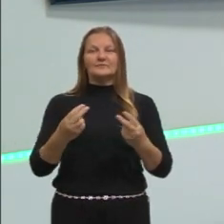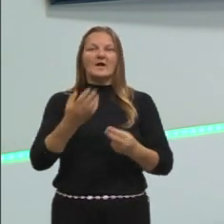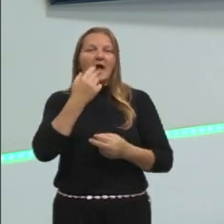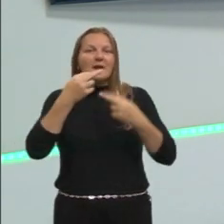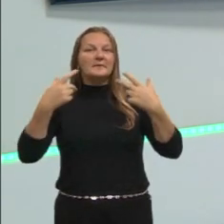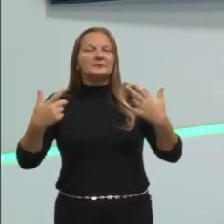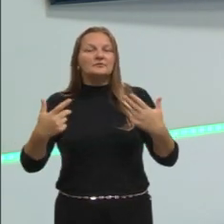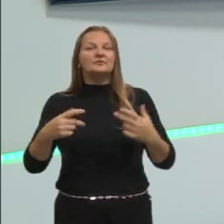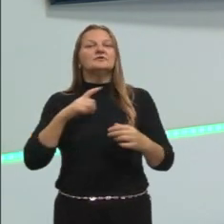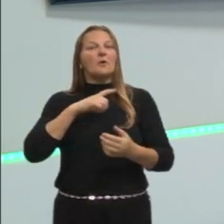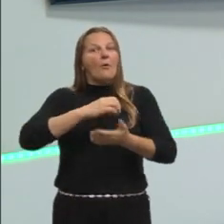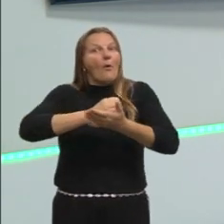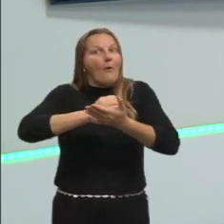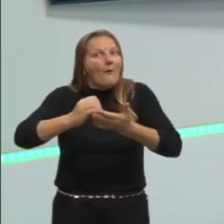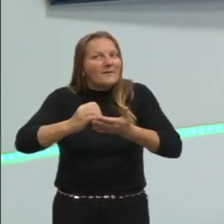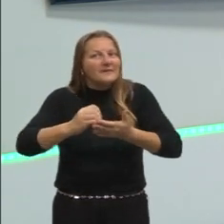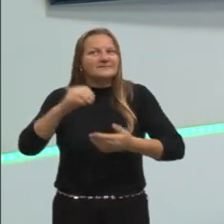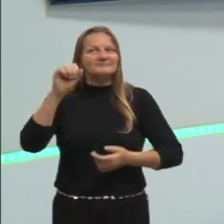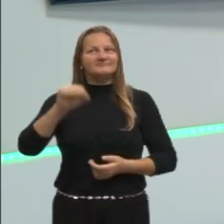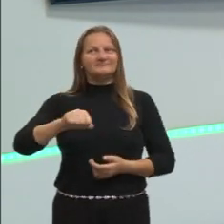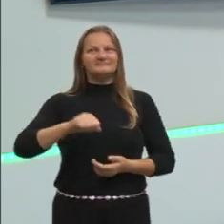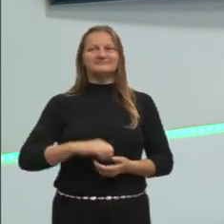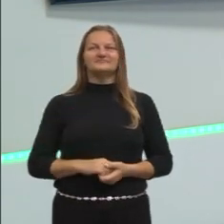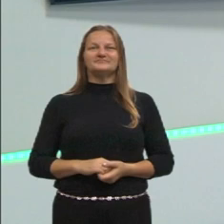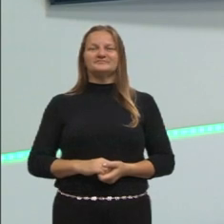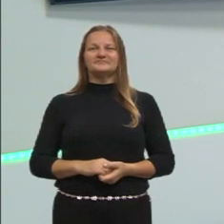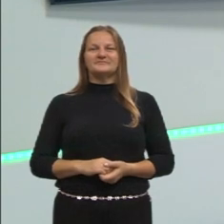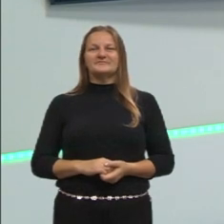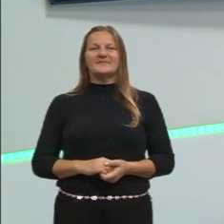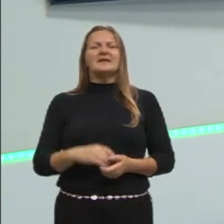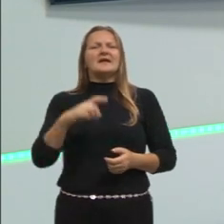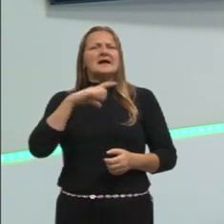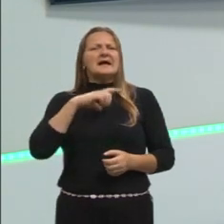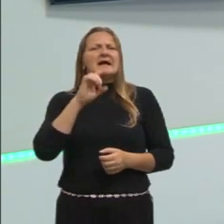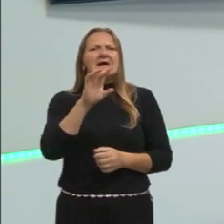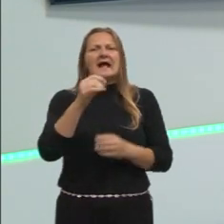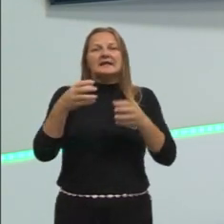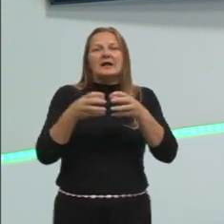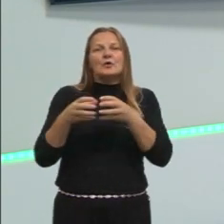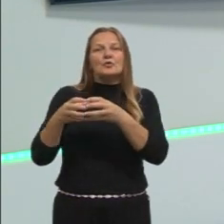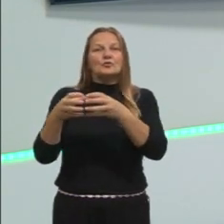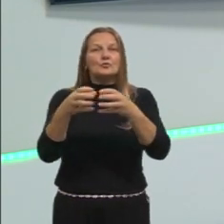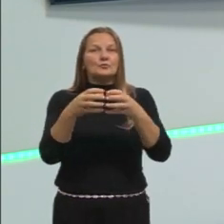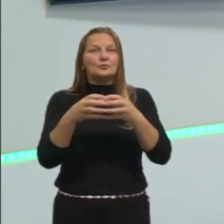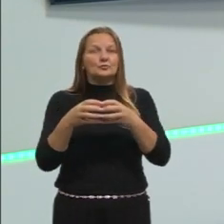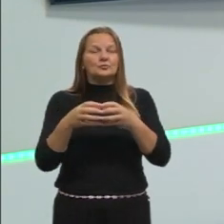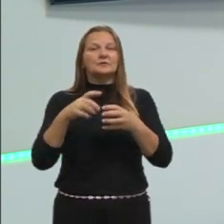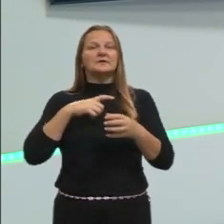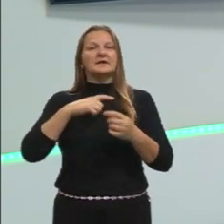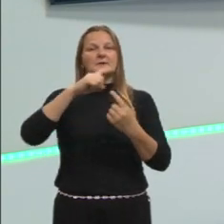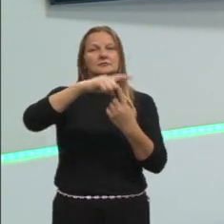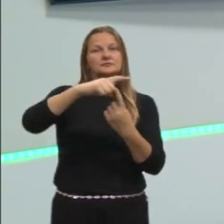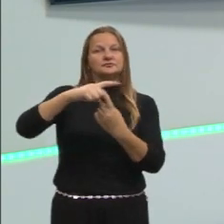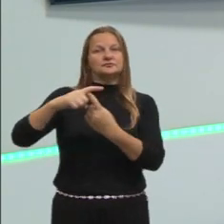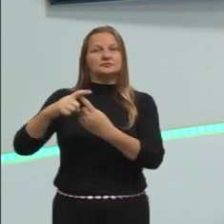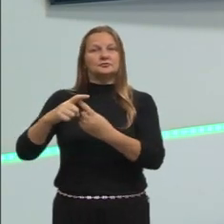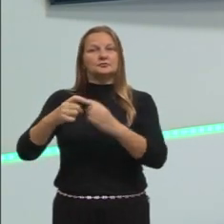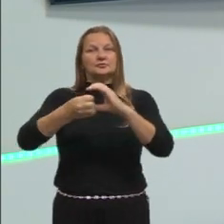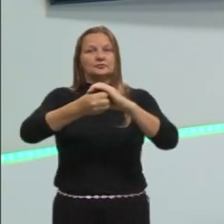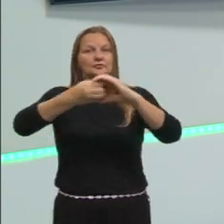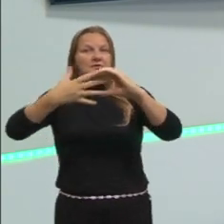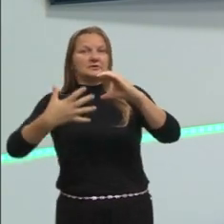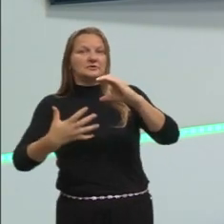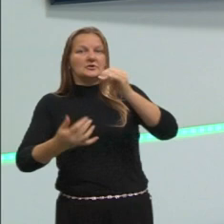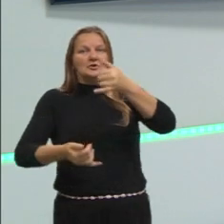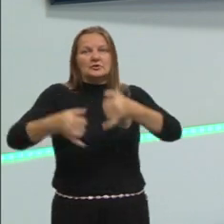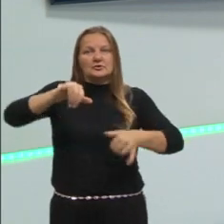compostos orgânicos perfeito cada grupo grupo funcional eles vão possui algumas propriedades químicas